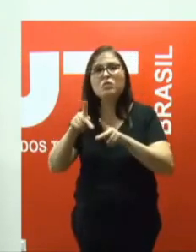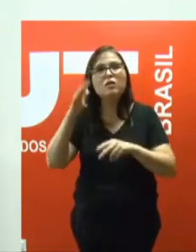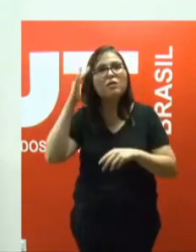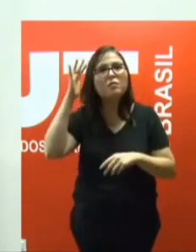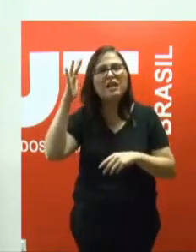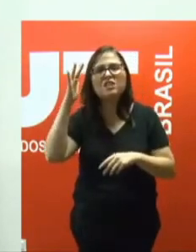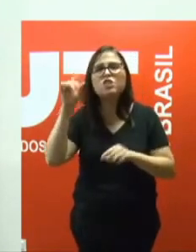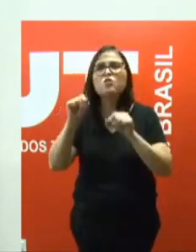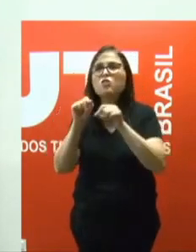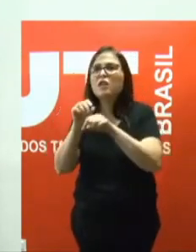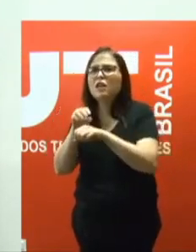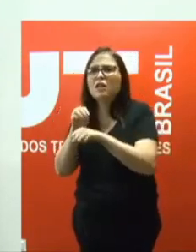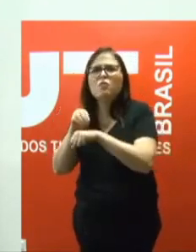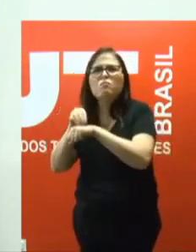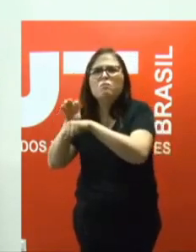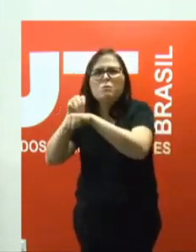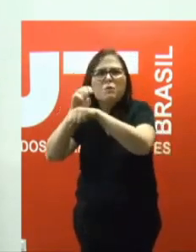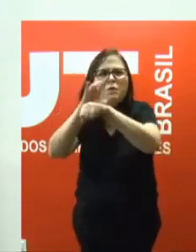não presta.